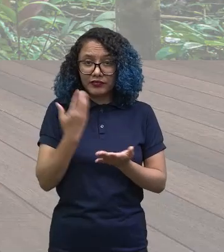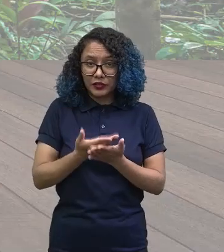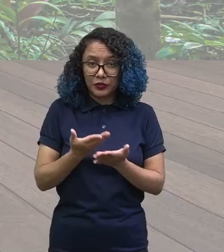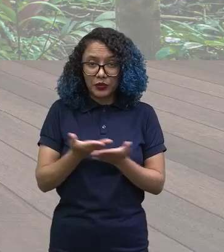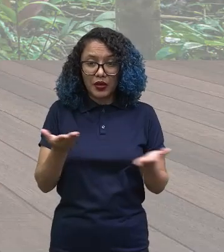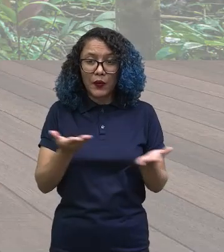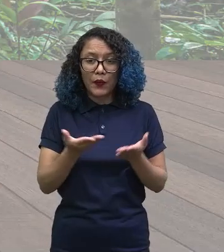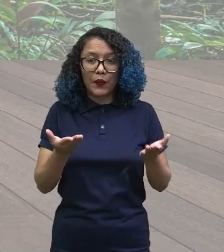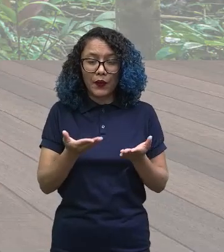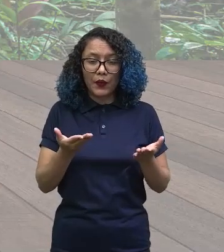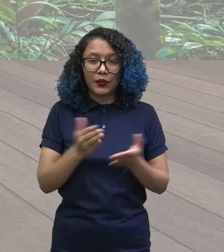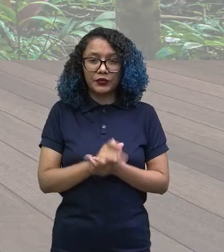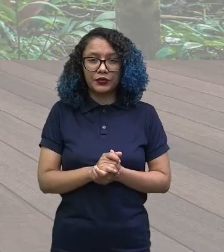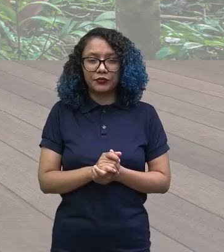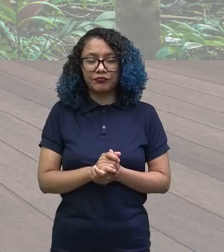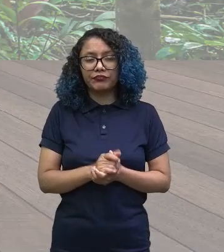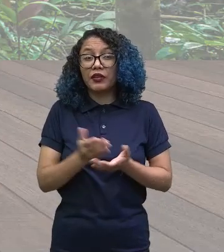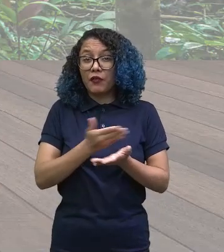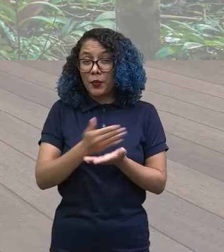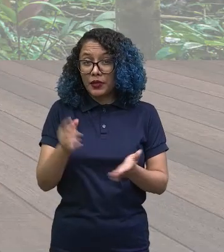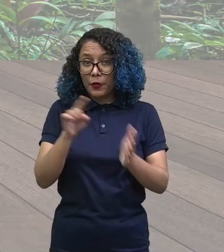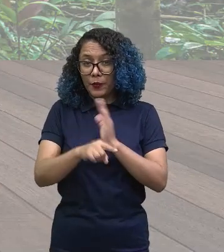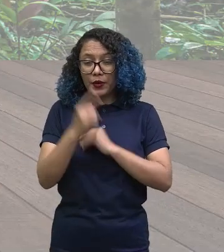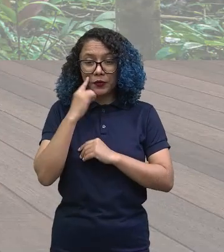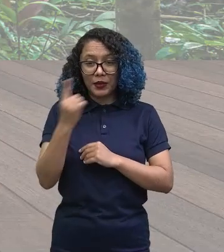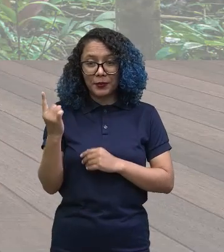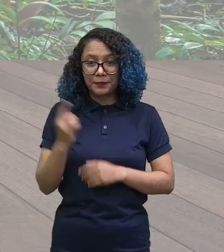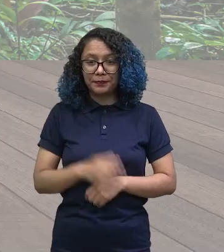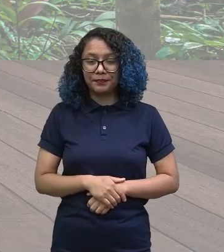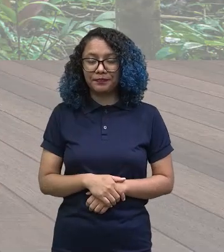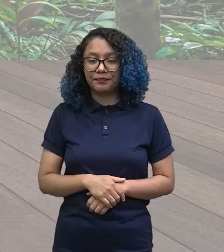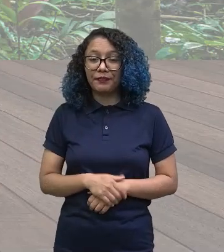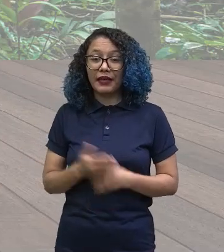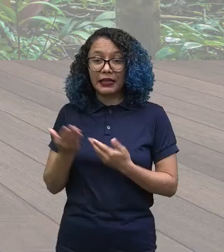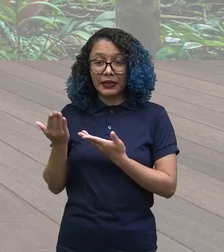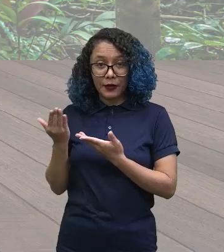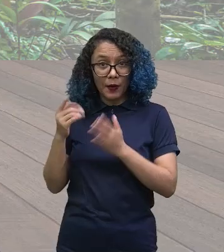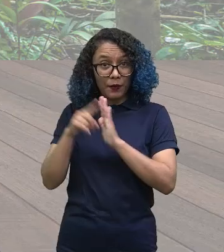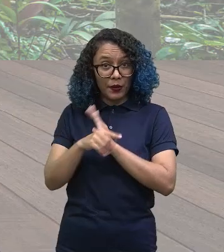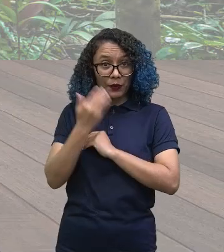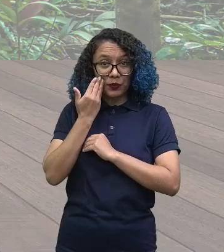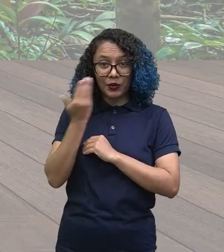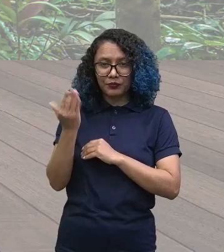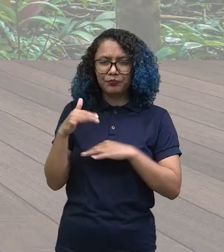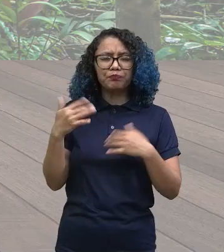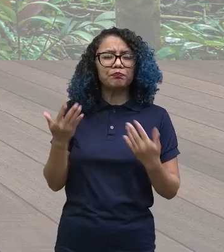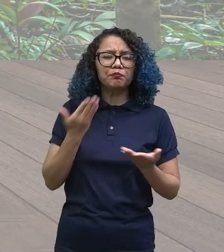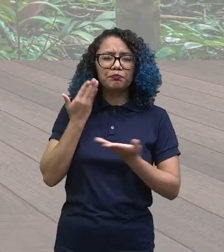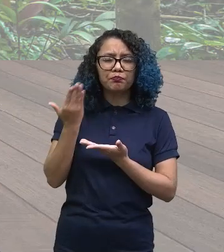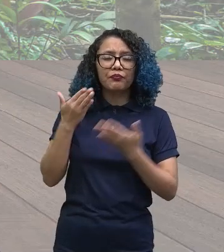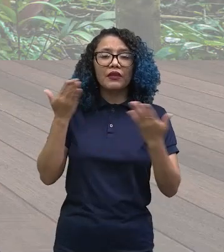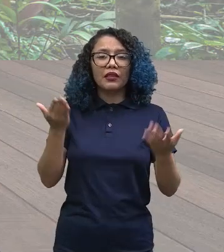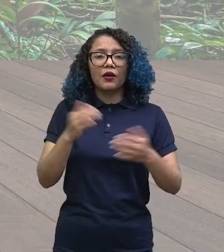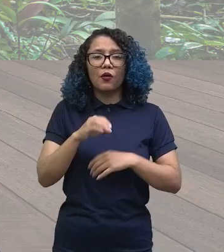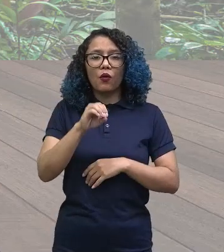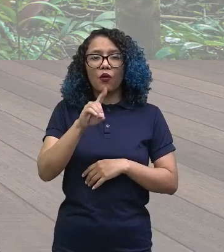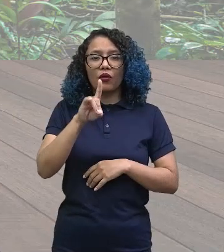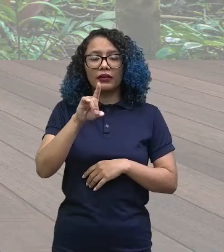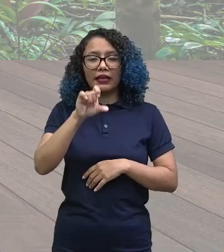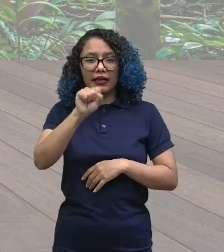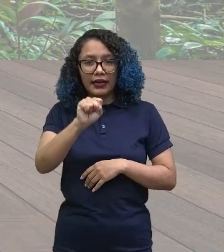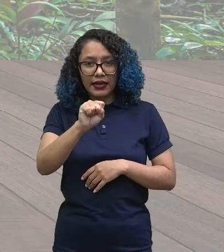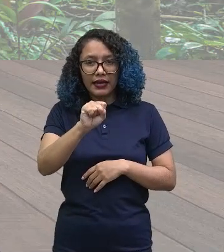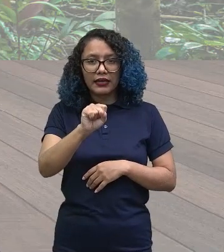com essa perguntinha que temos aí para vocês. Isso mesmo, E a perguntinha dessa aula é: qual ODS você